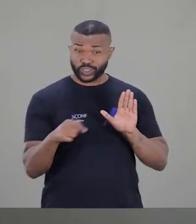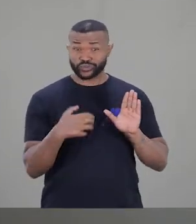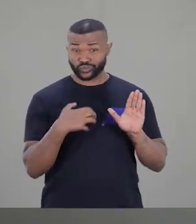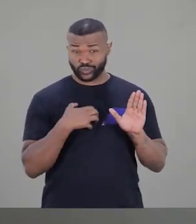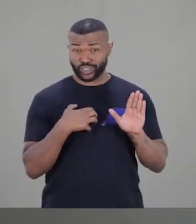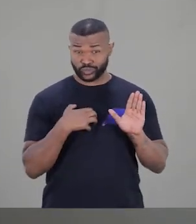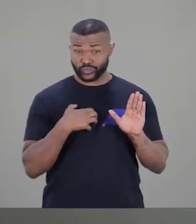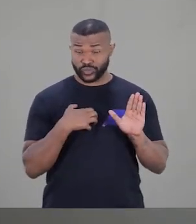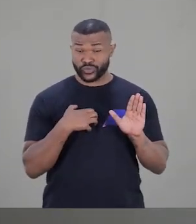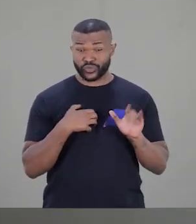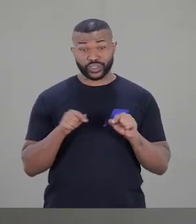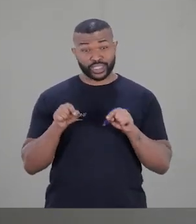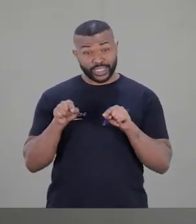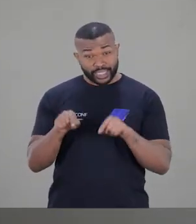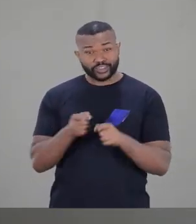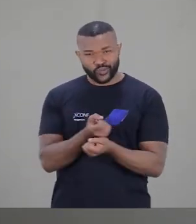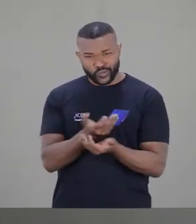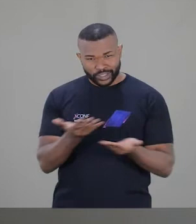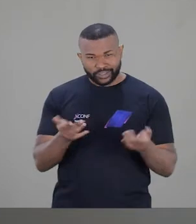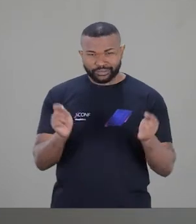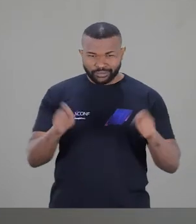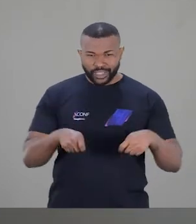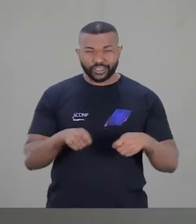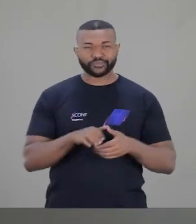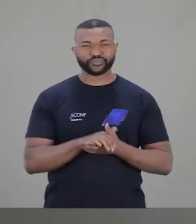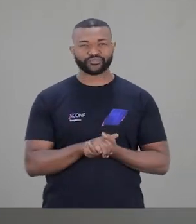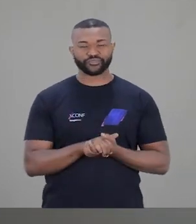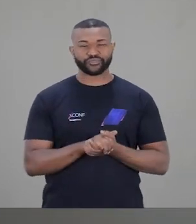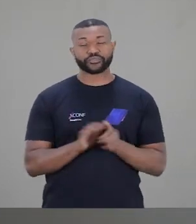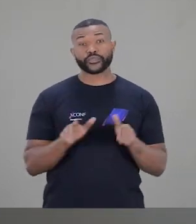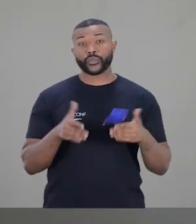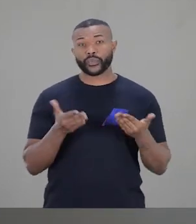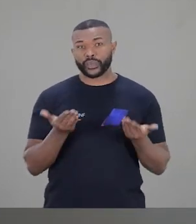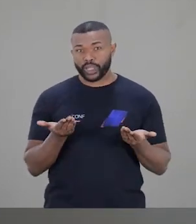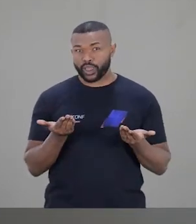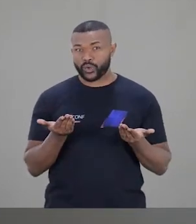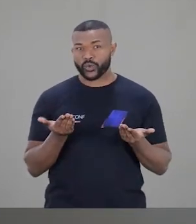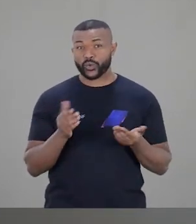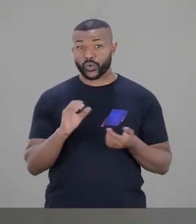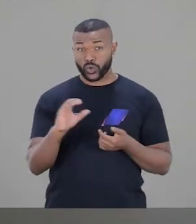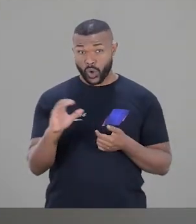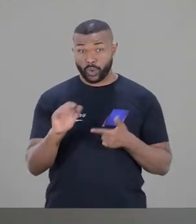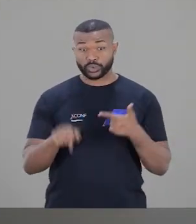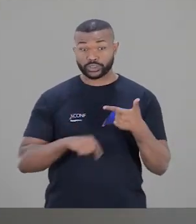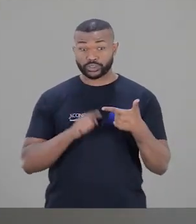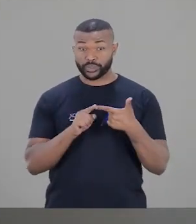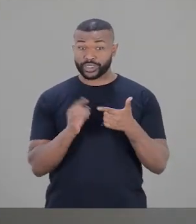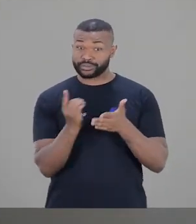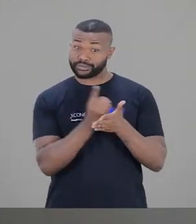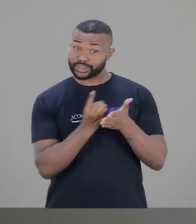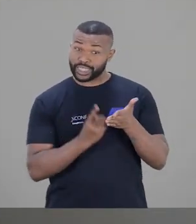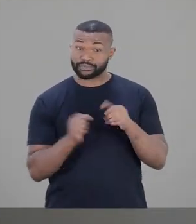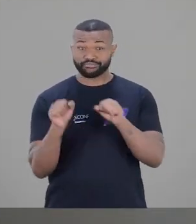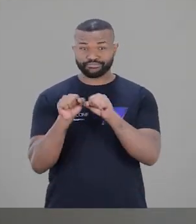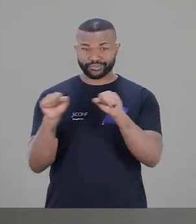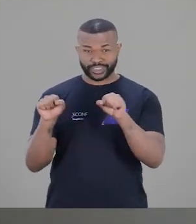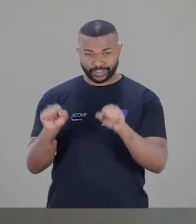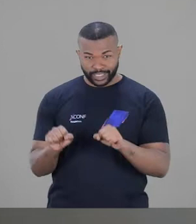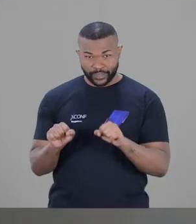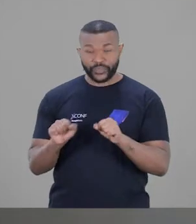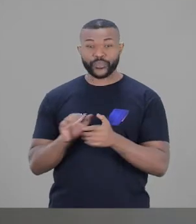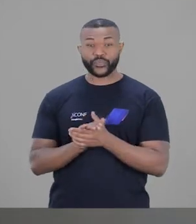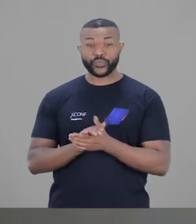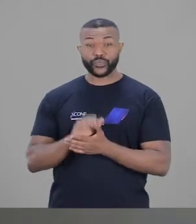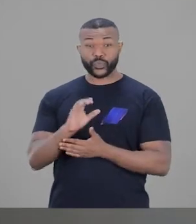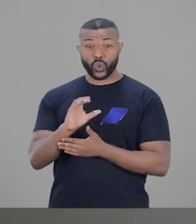essa característica de serem compartilhados. São Commons e Design System.